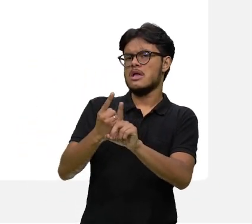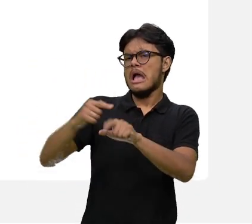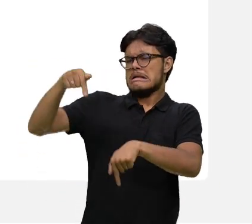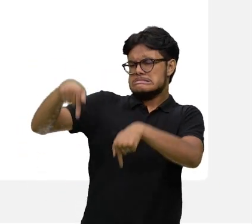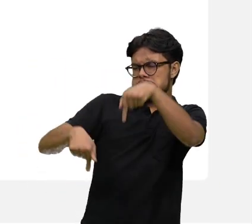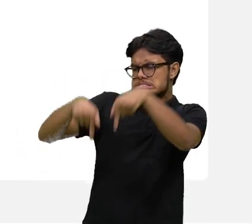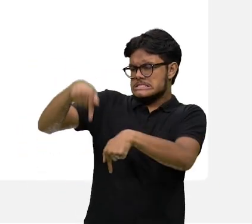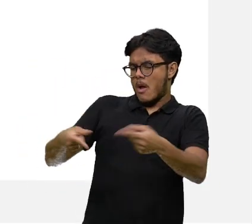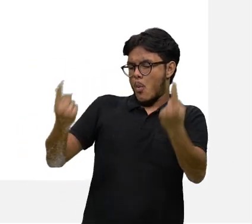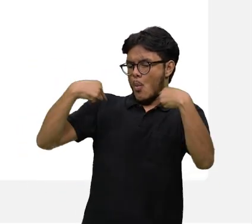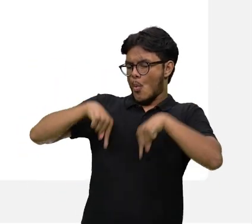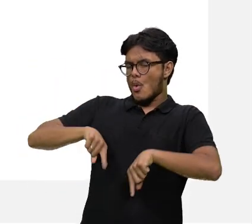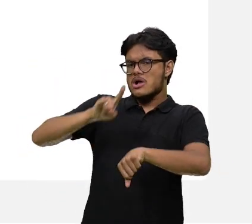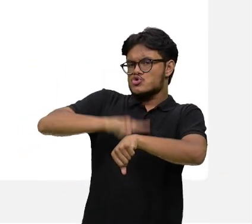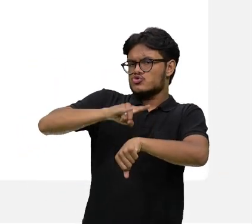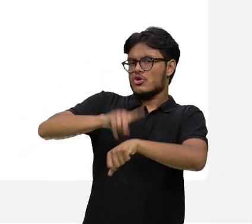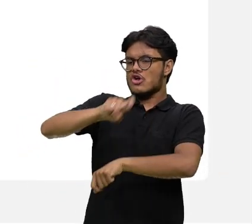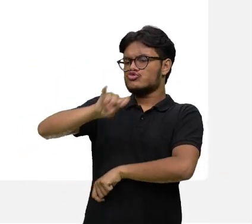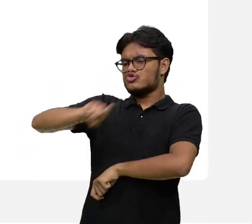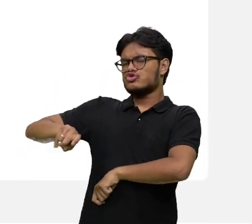pesquisada na urina é...